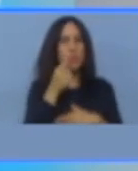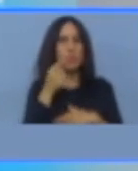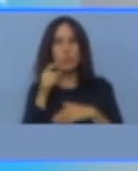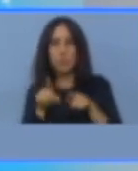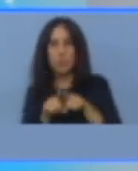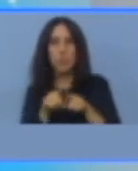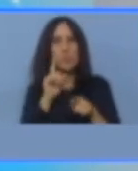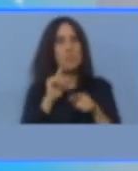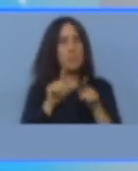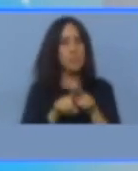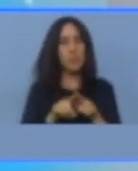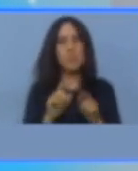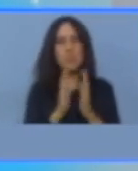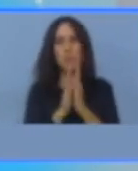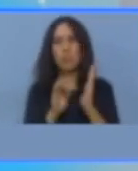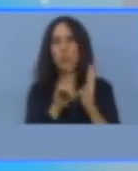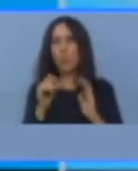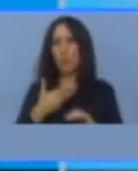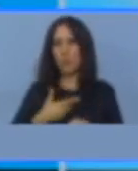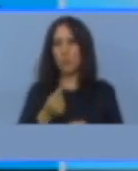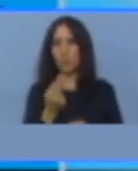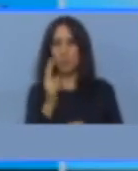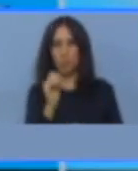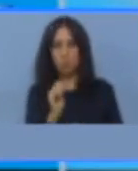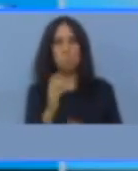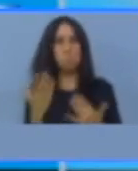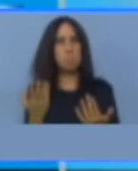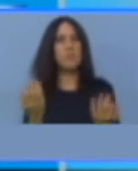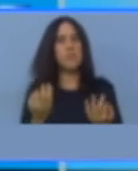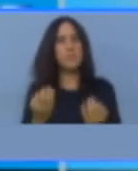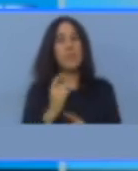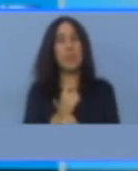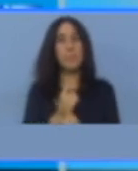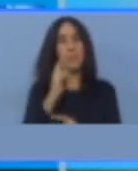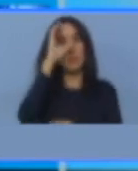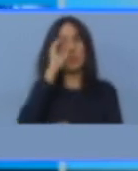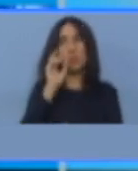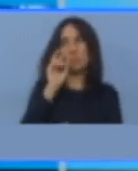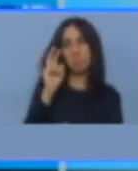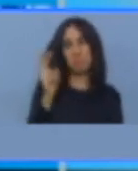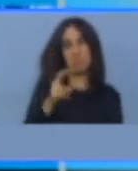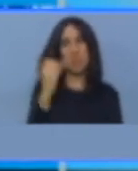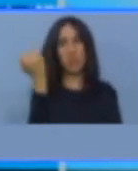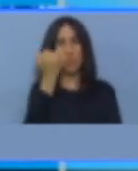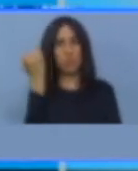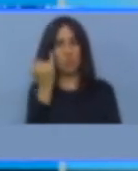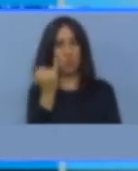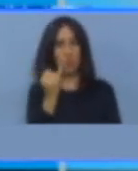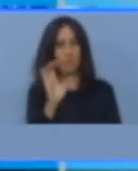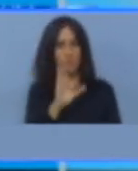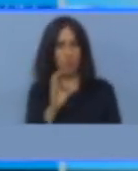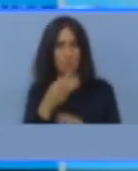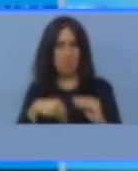João de Deus. Permanece, ao olhar ao Estado, quando olha para essas instituições, olha de forma